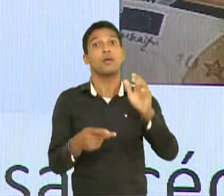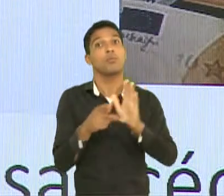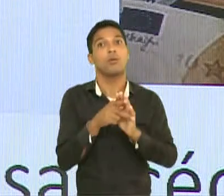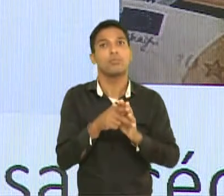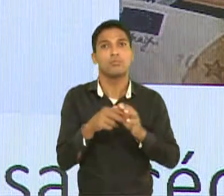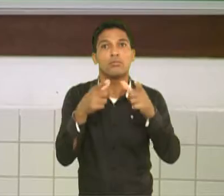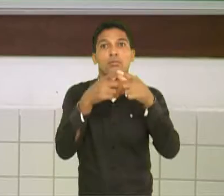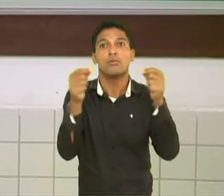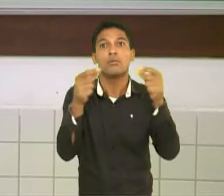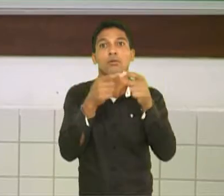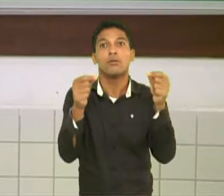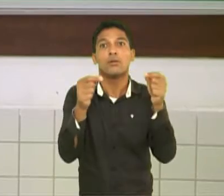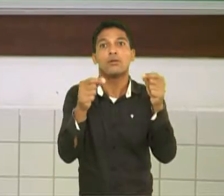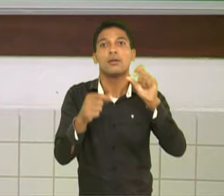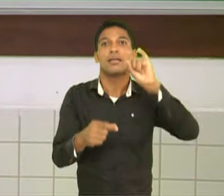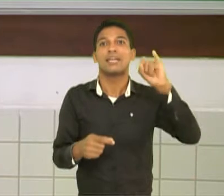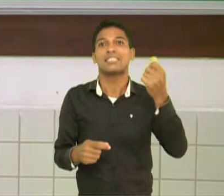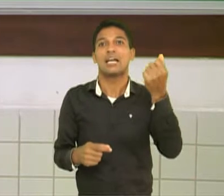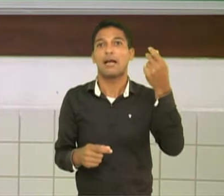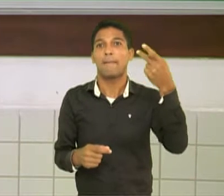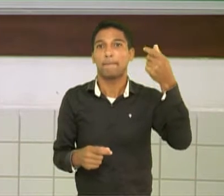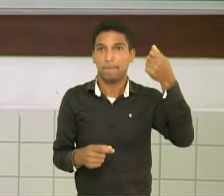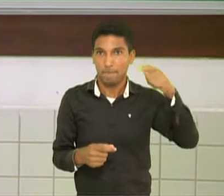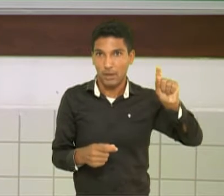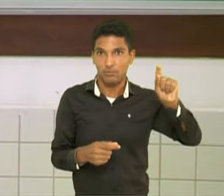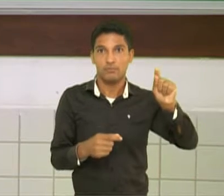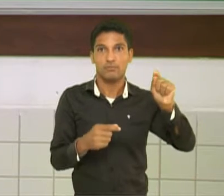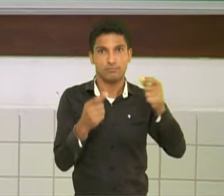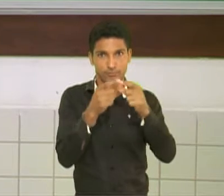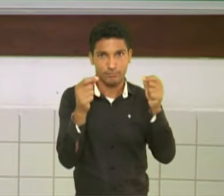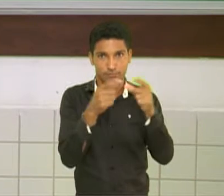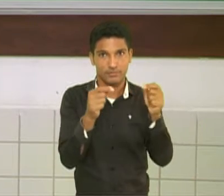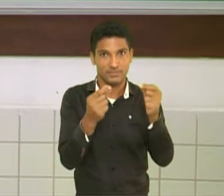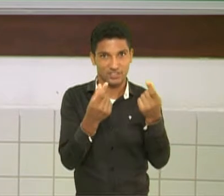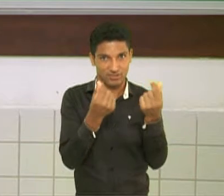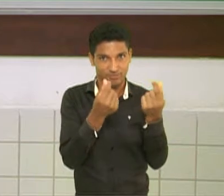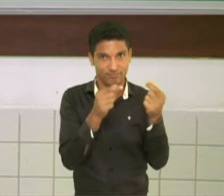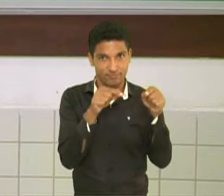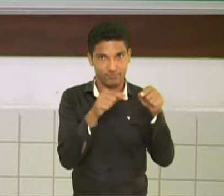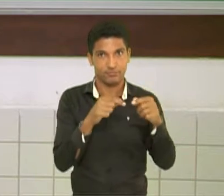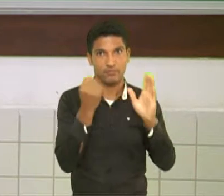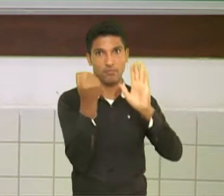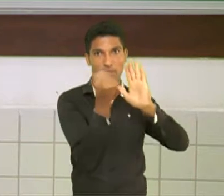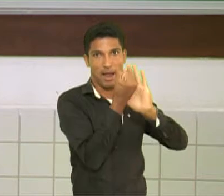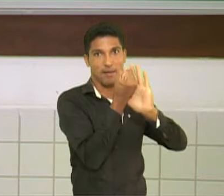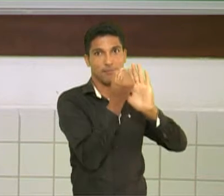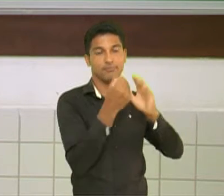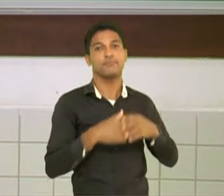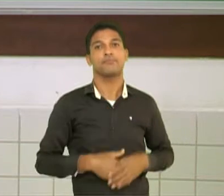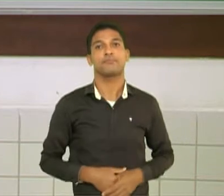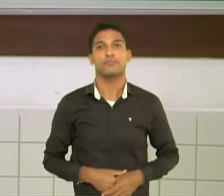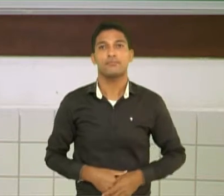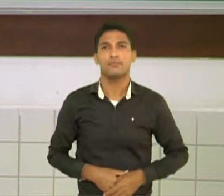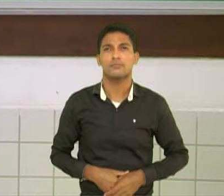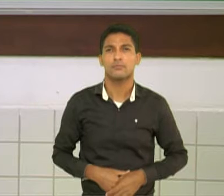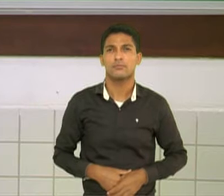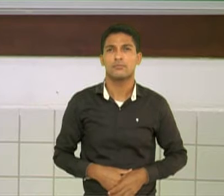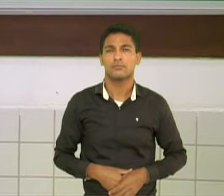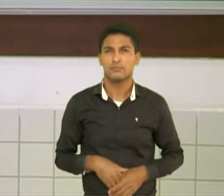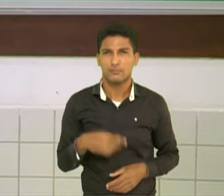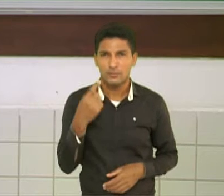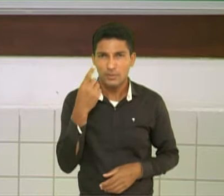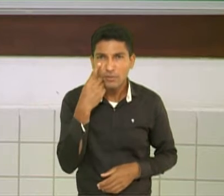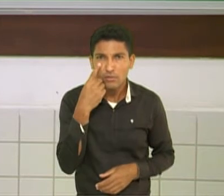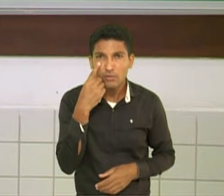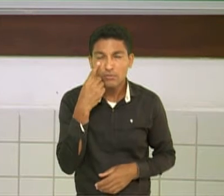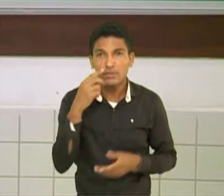moedas, às vezes conhece, mas reparou? O fato de você ter familiaridade com algumas delas te mostra um dos efeitos da globalização